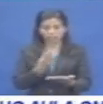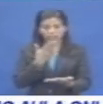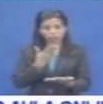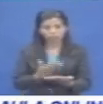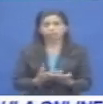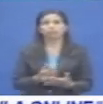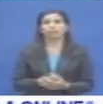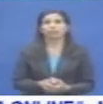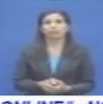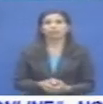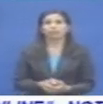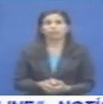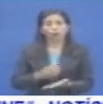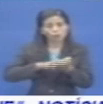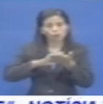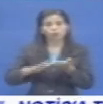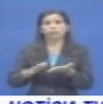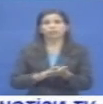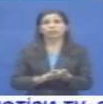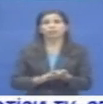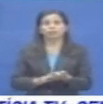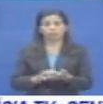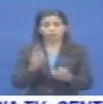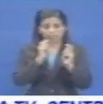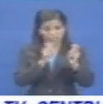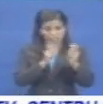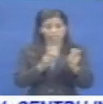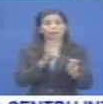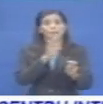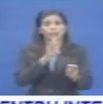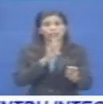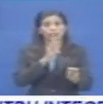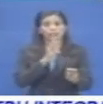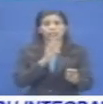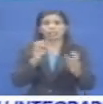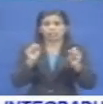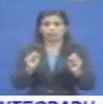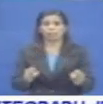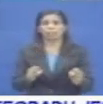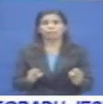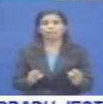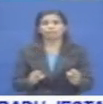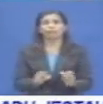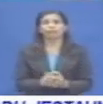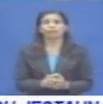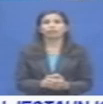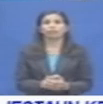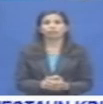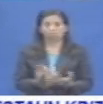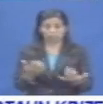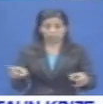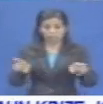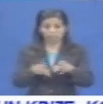qualidade B. Barômetro ida bolem physical test. Ida falle chemical test ou bacteriological test. Agora, hana sang